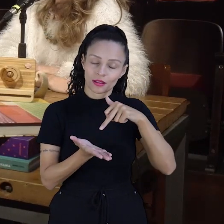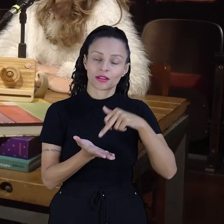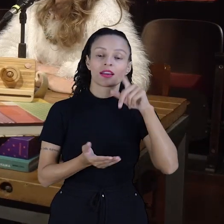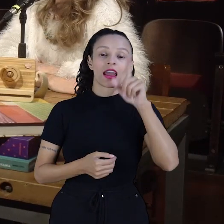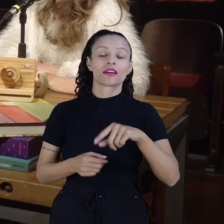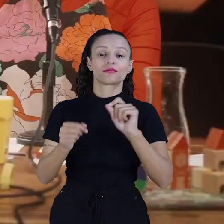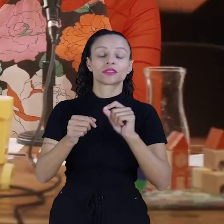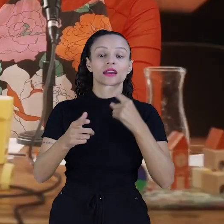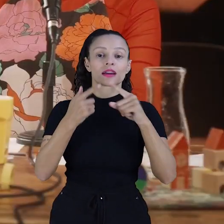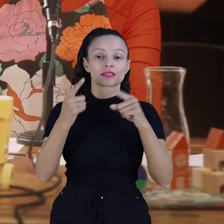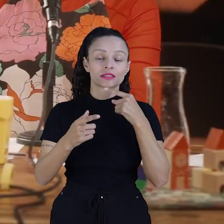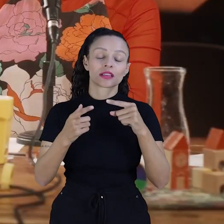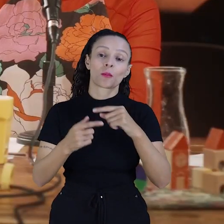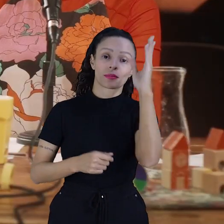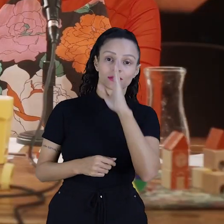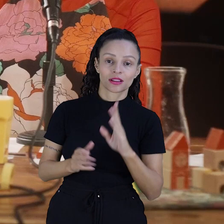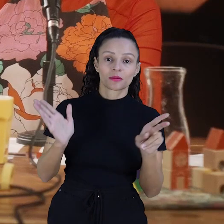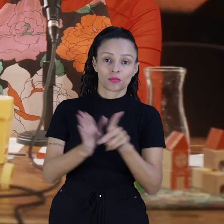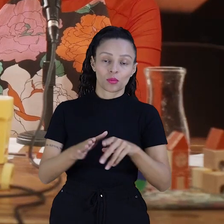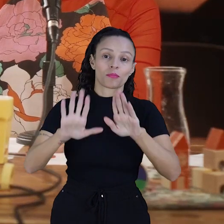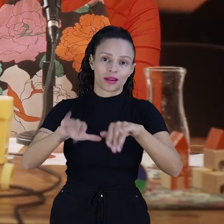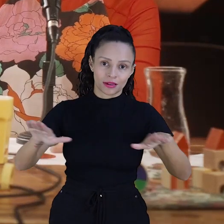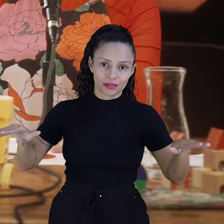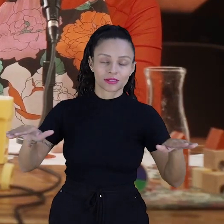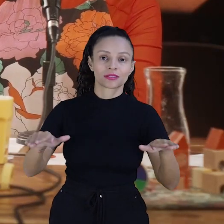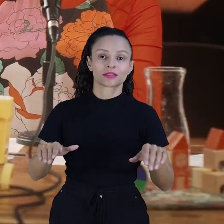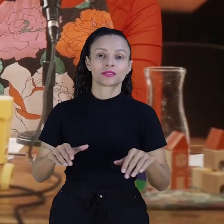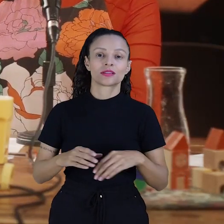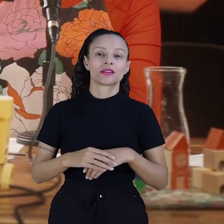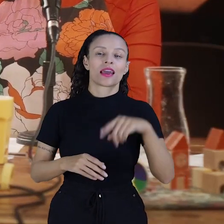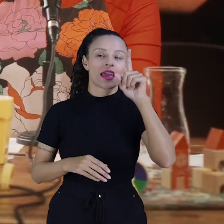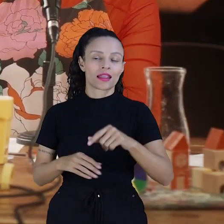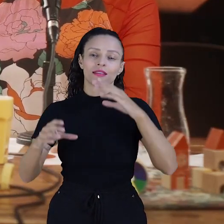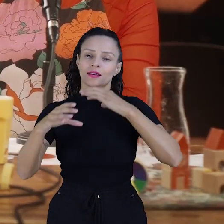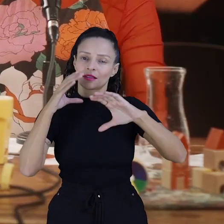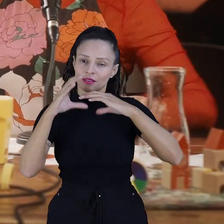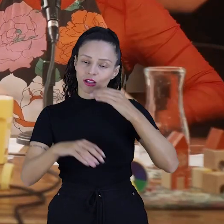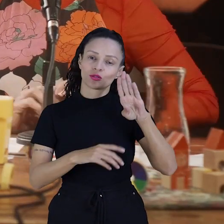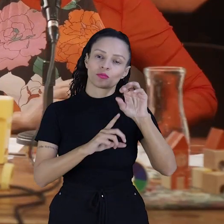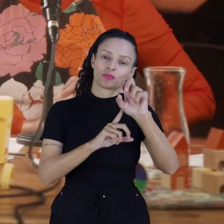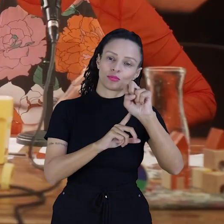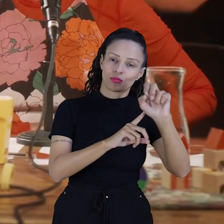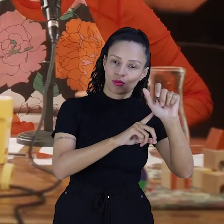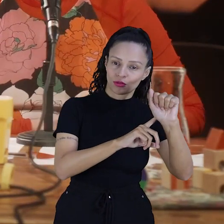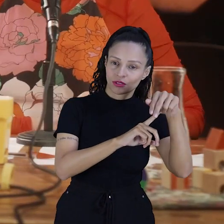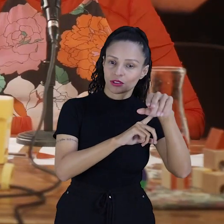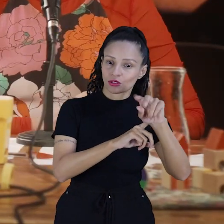fazer canções à brasileira para crianças. Então, era cantar bossa nova,